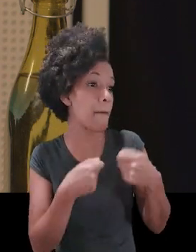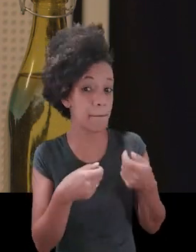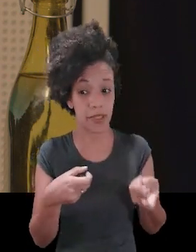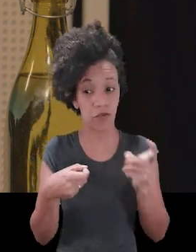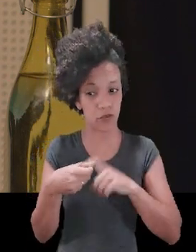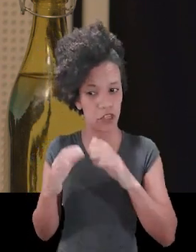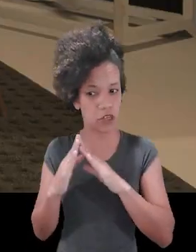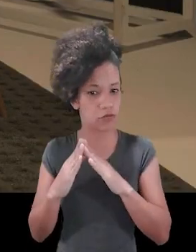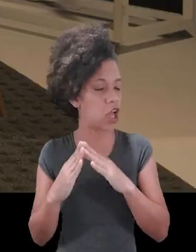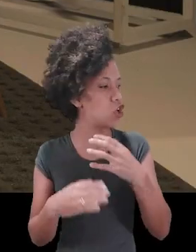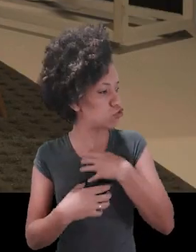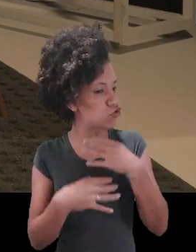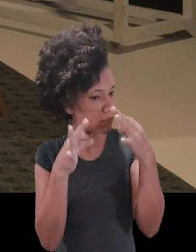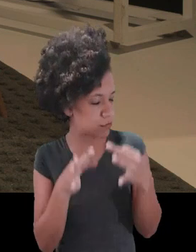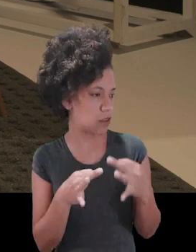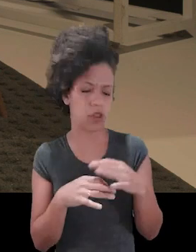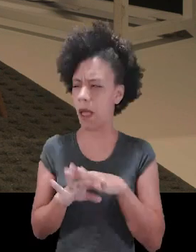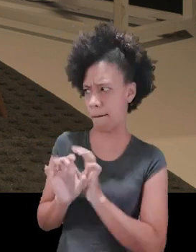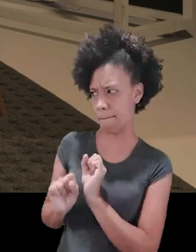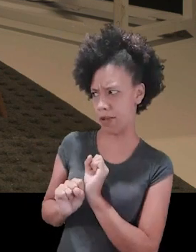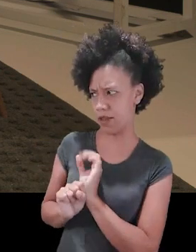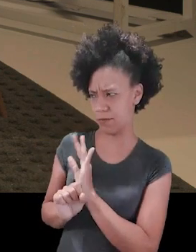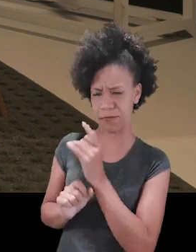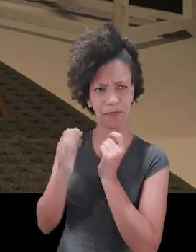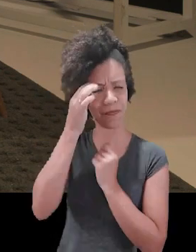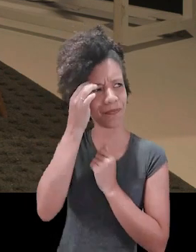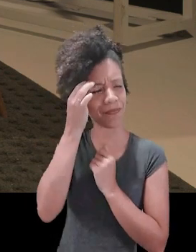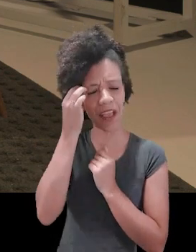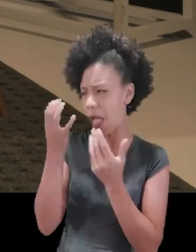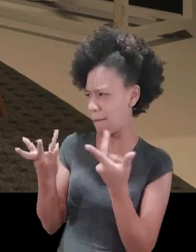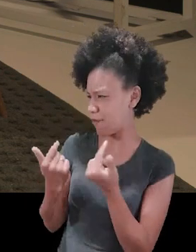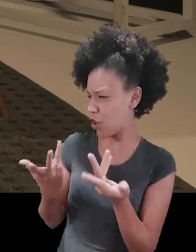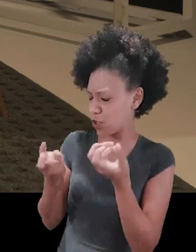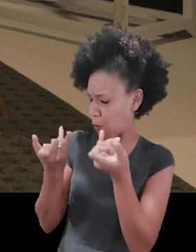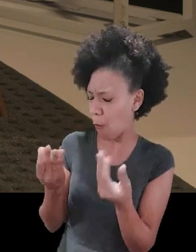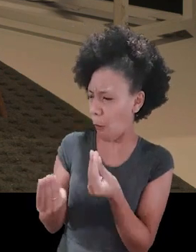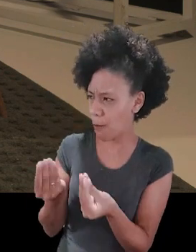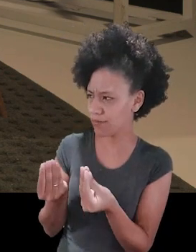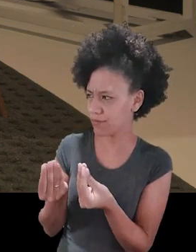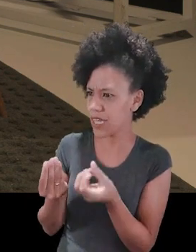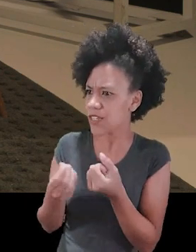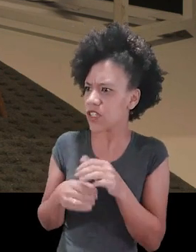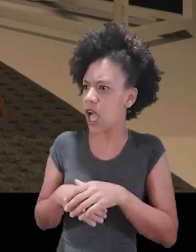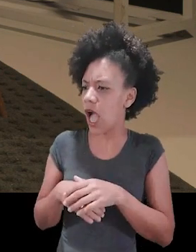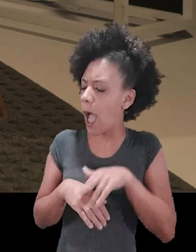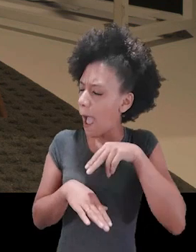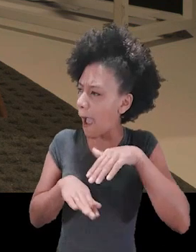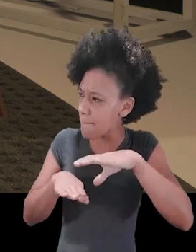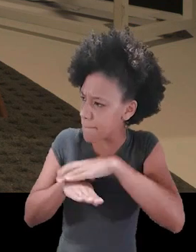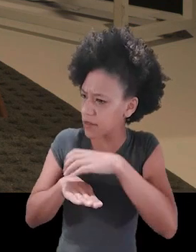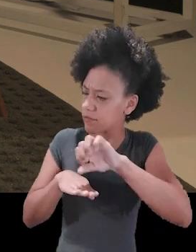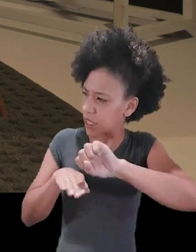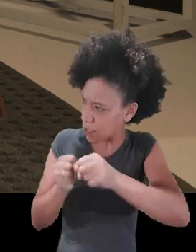que devolver para casa do já chegou tá ligado espera aí espera aí isso aí já é uma coisa maravilhosa como assim se você se quebrou a perna e